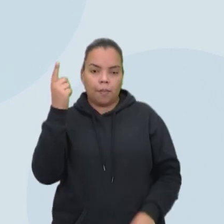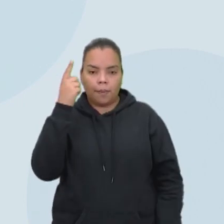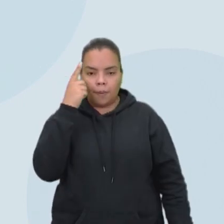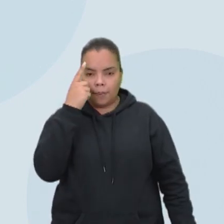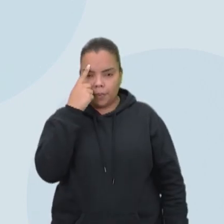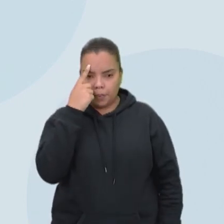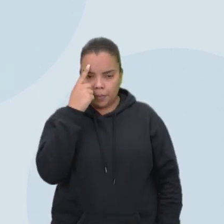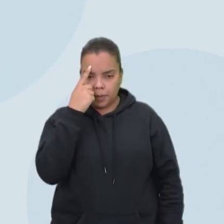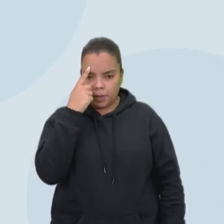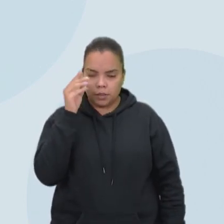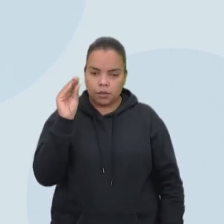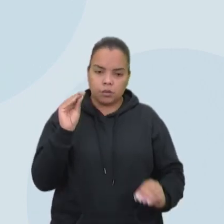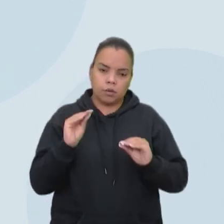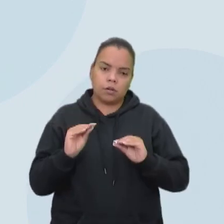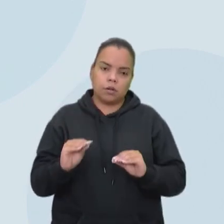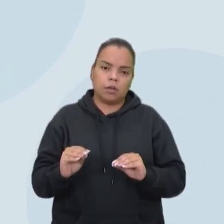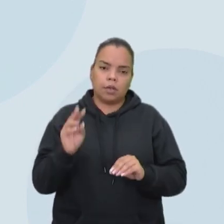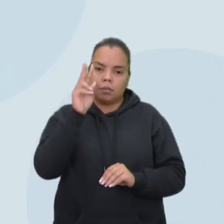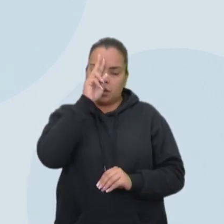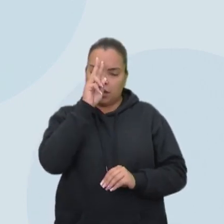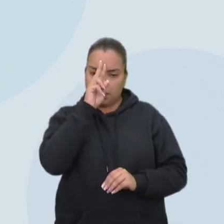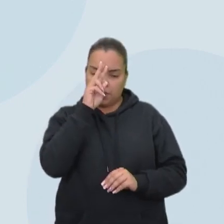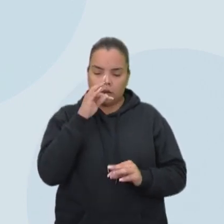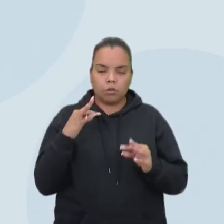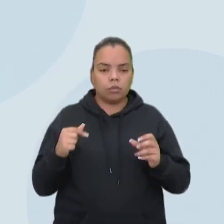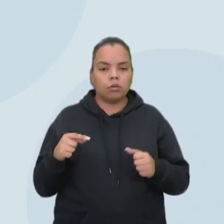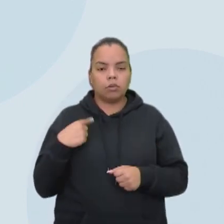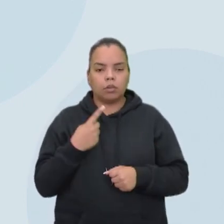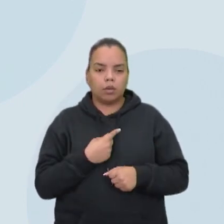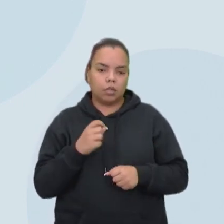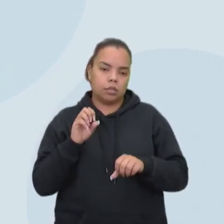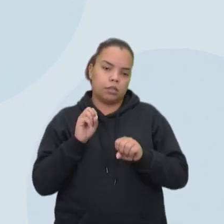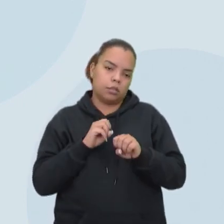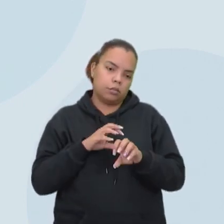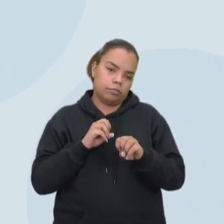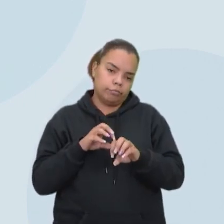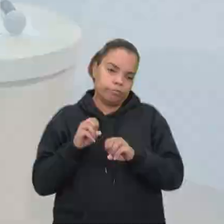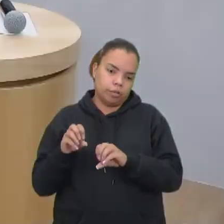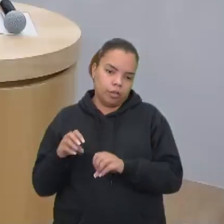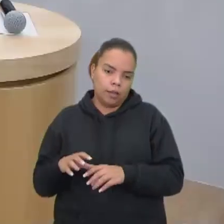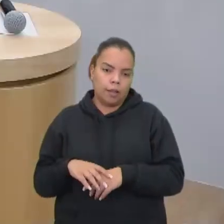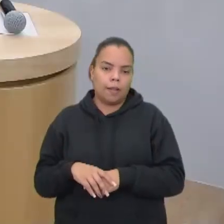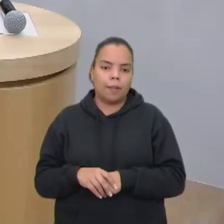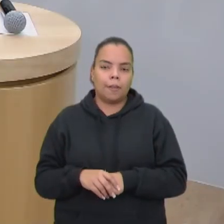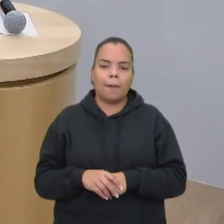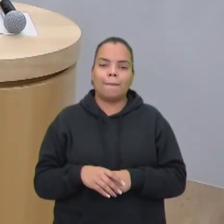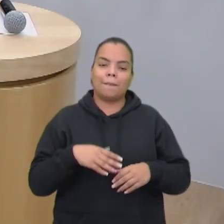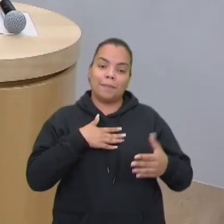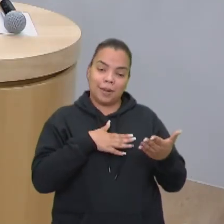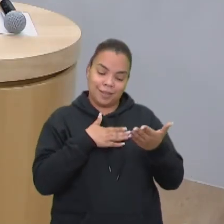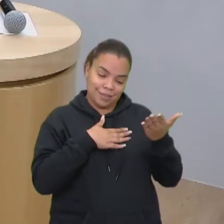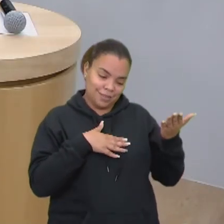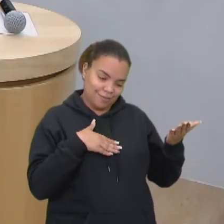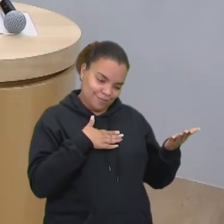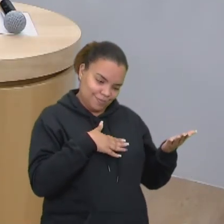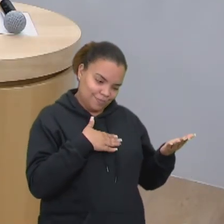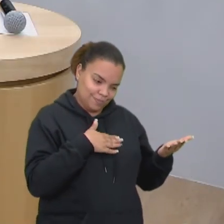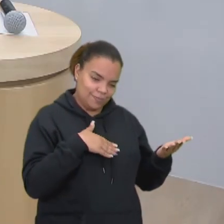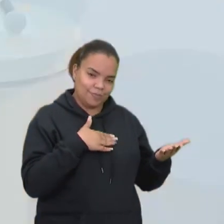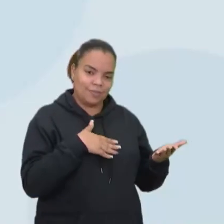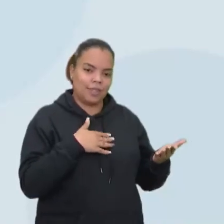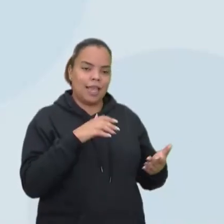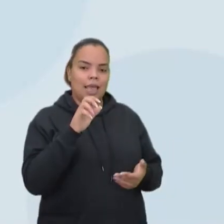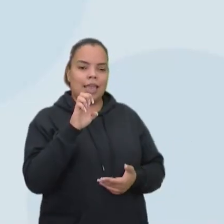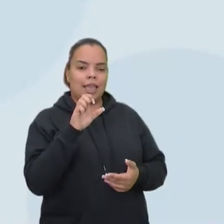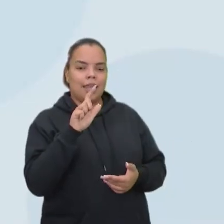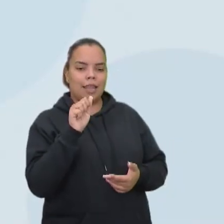coloquei para reforçar aí tudo que a gente aprendeu. Ilana, que prazer tê-la aqui. Eu que Foi agradeço. ótimo. Eu agradeço o convite.